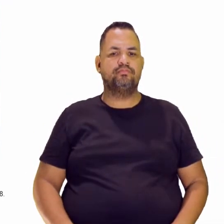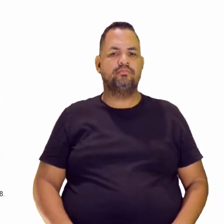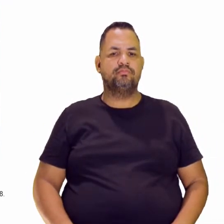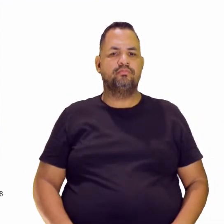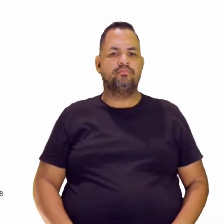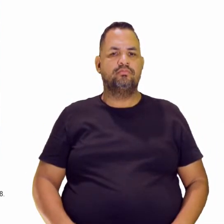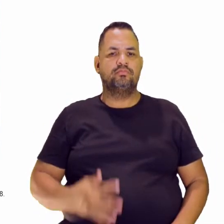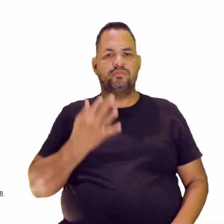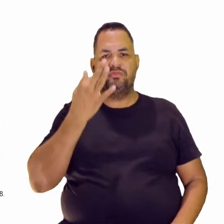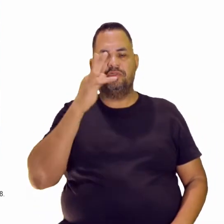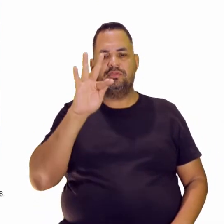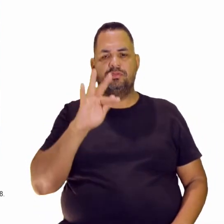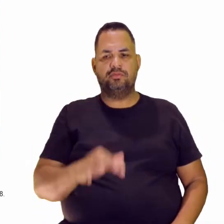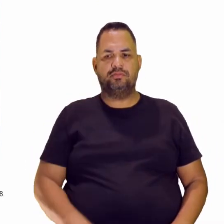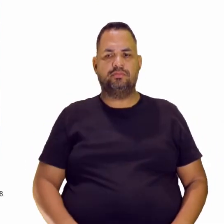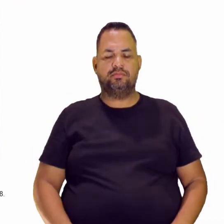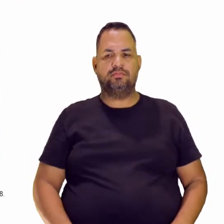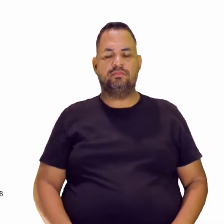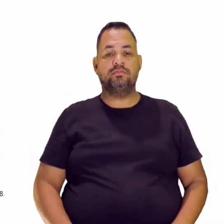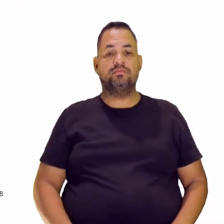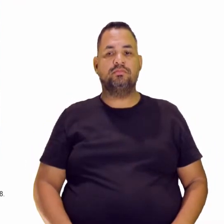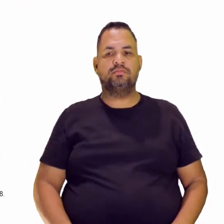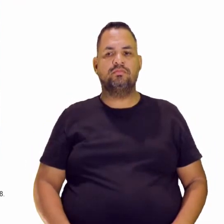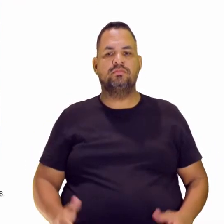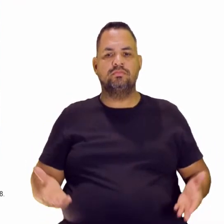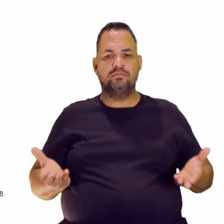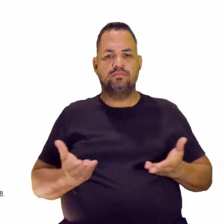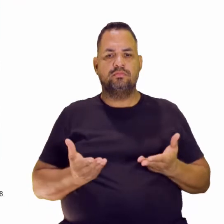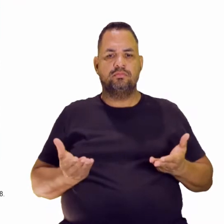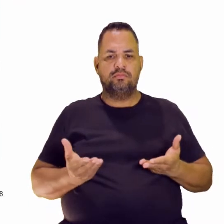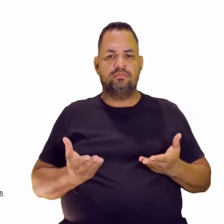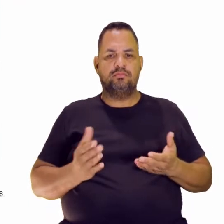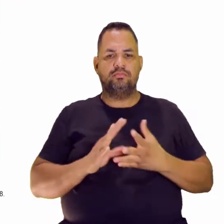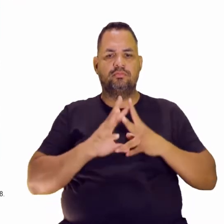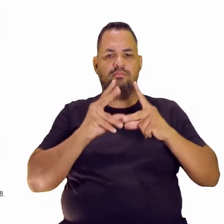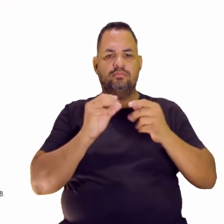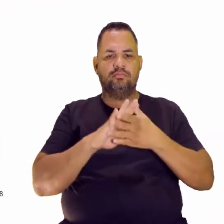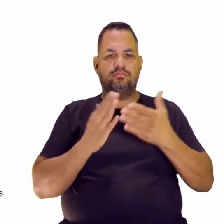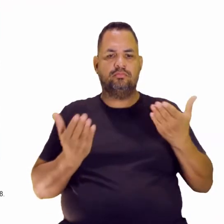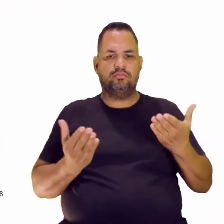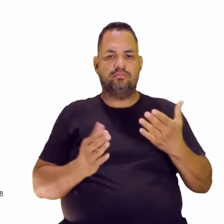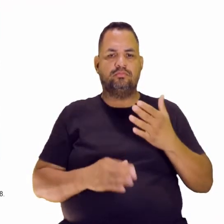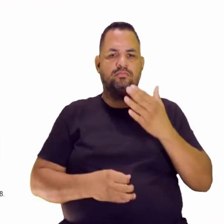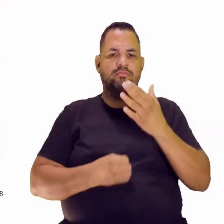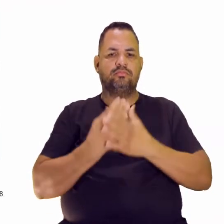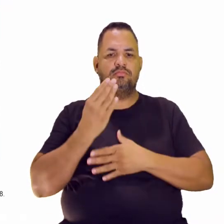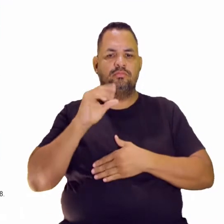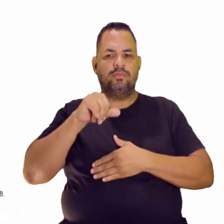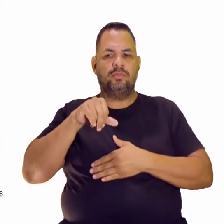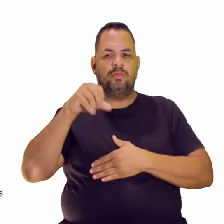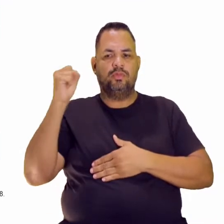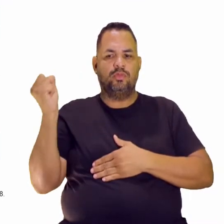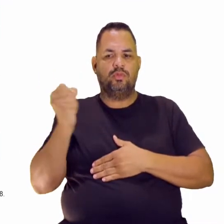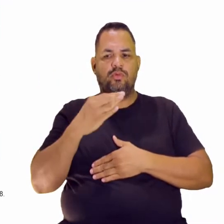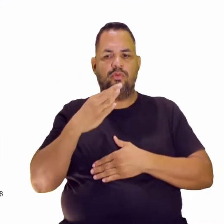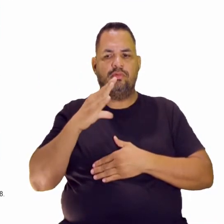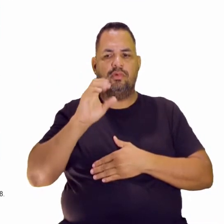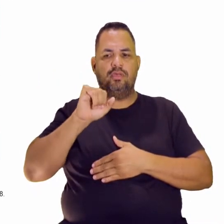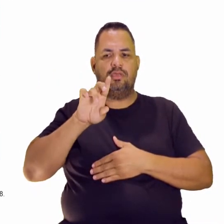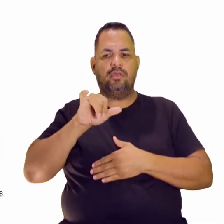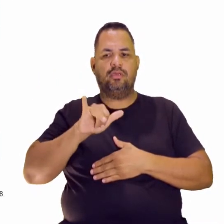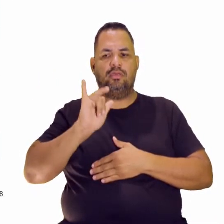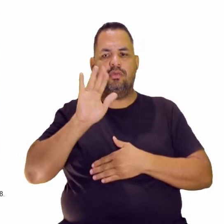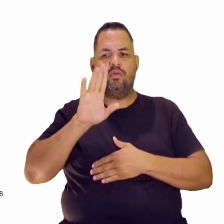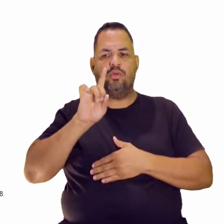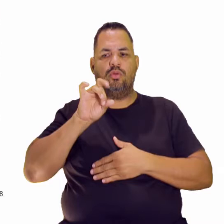dos franceses. E, atualmente, tudo que aparece em Nova York, tudo que, não,